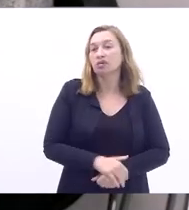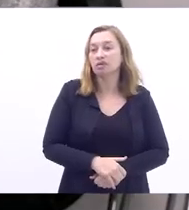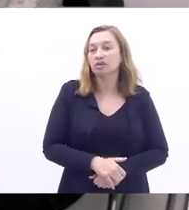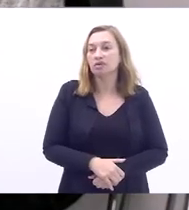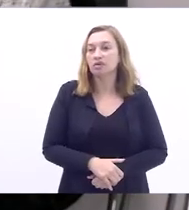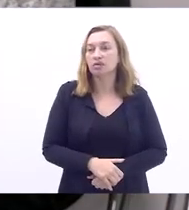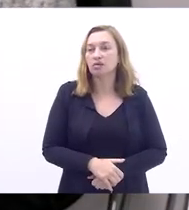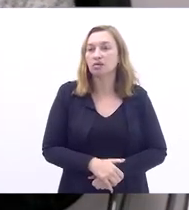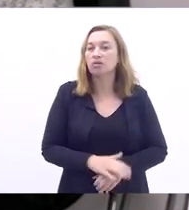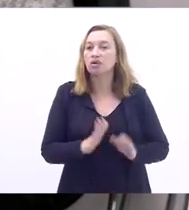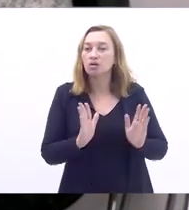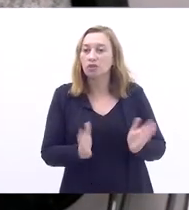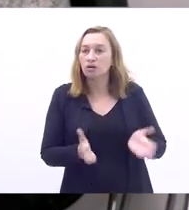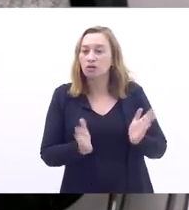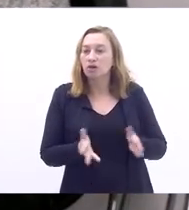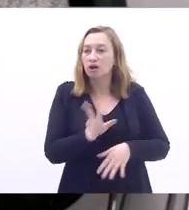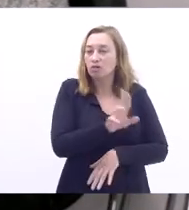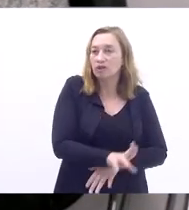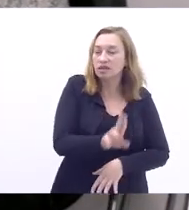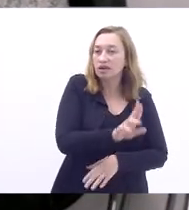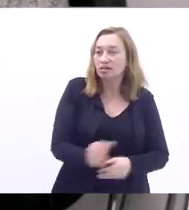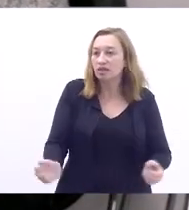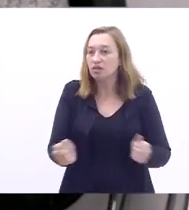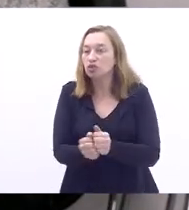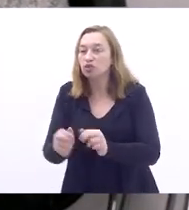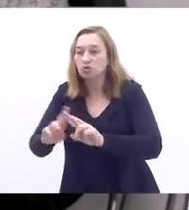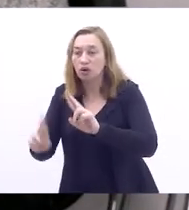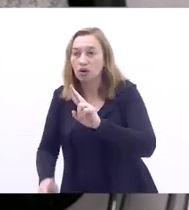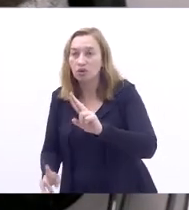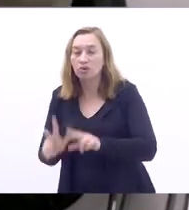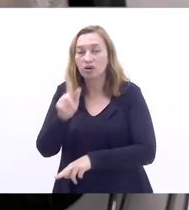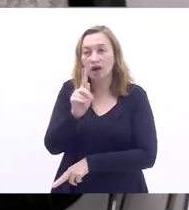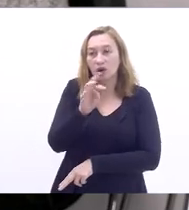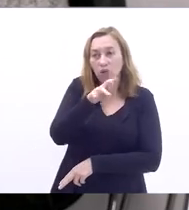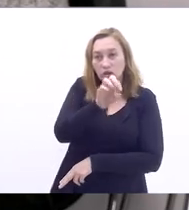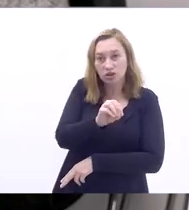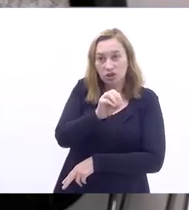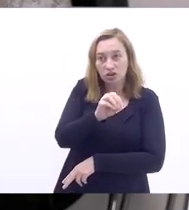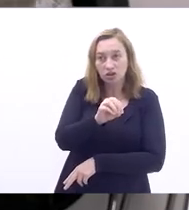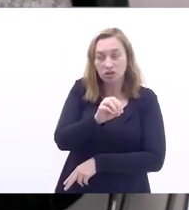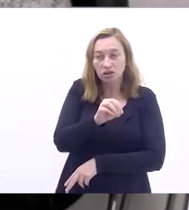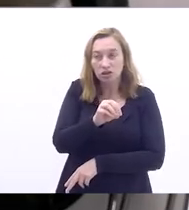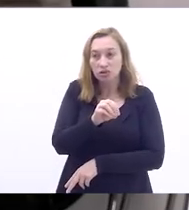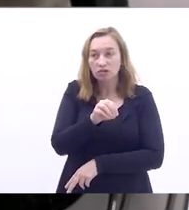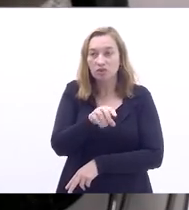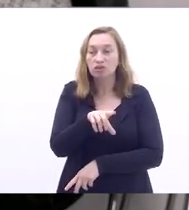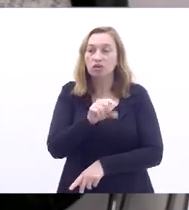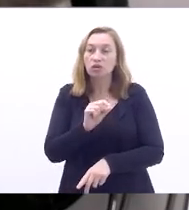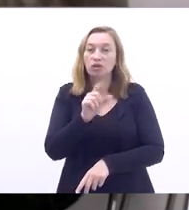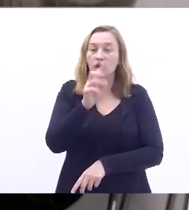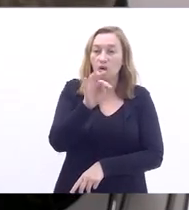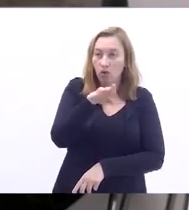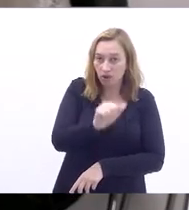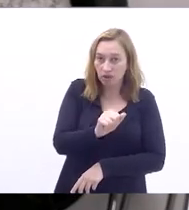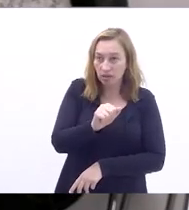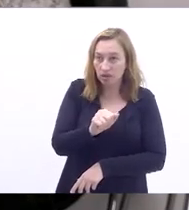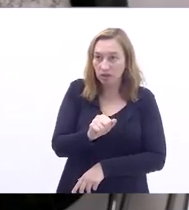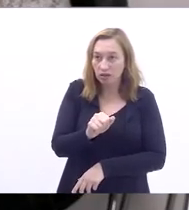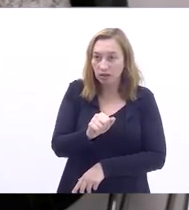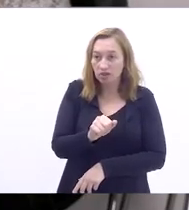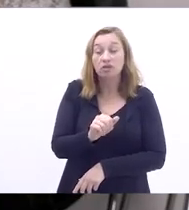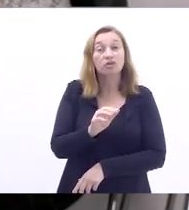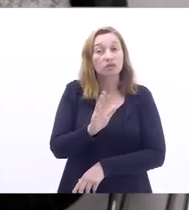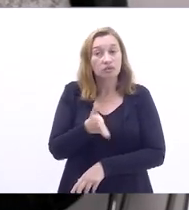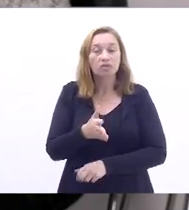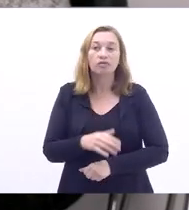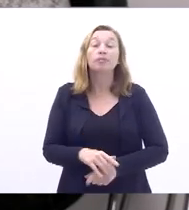esteve junto com a UERJ no quando o Garotinho lá e estabeleceu as cotas muitos falam só da UERJ mas ao enfim já